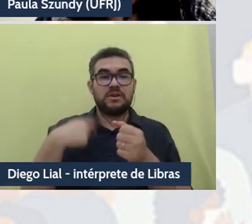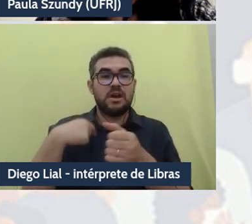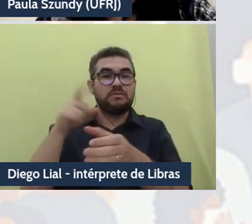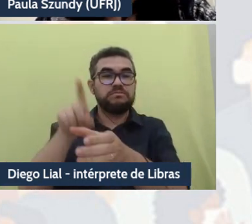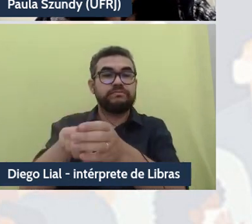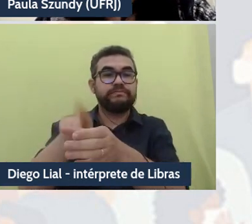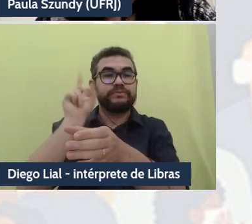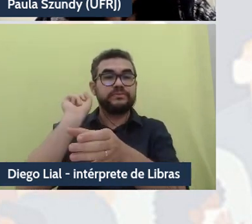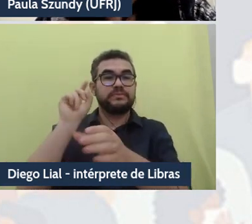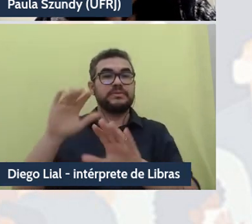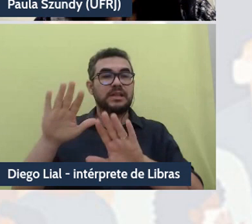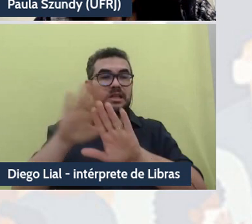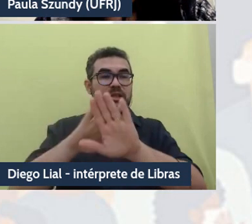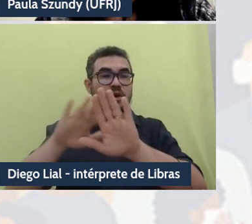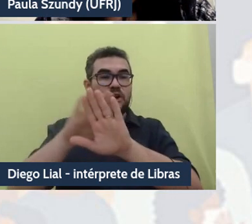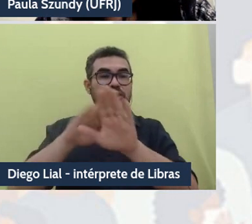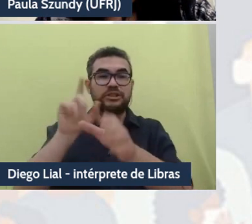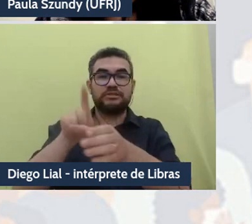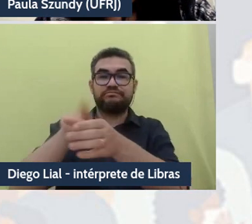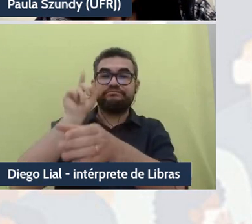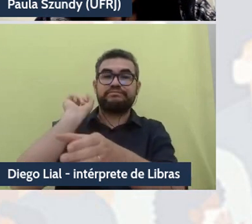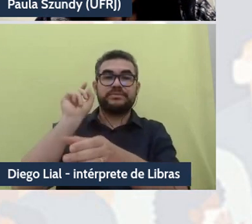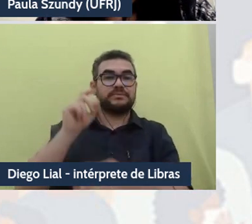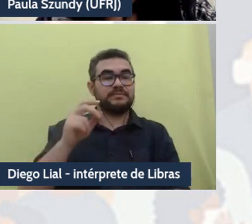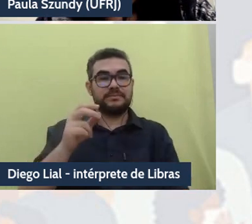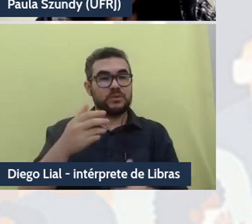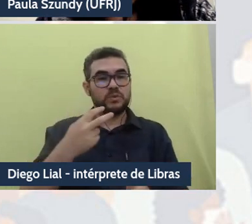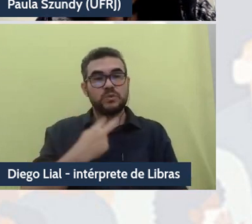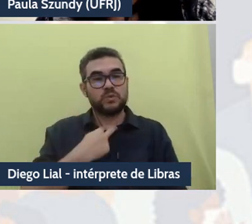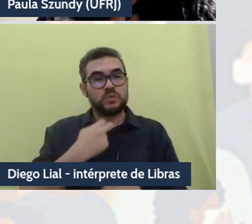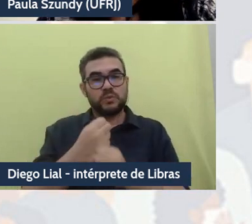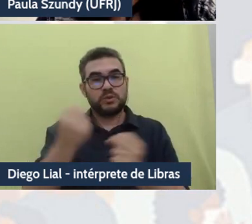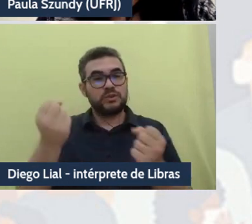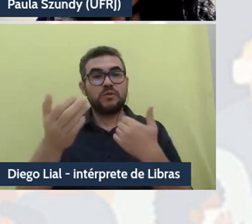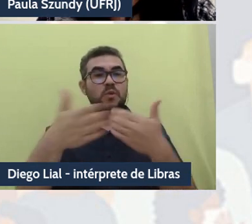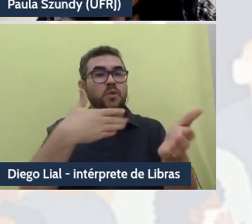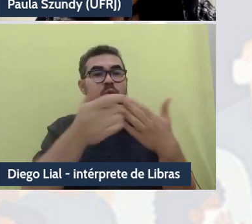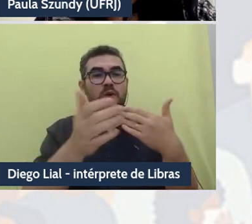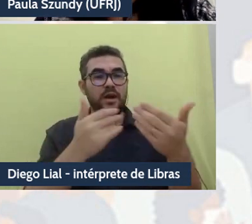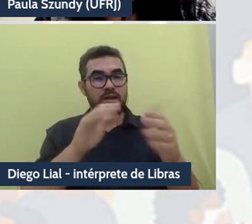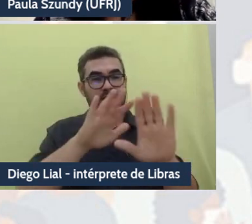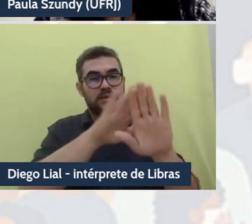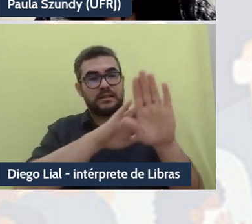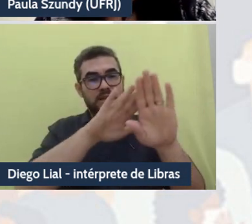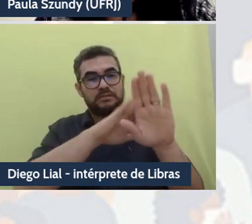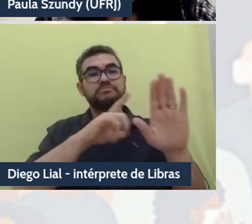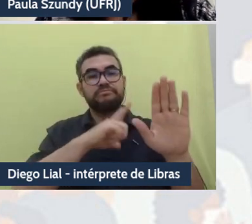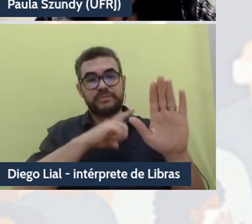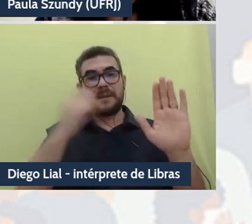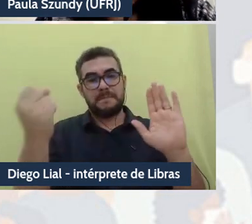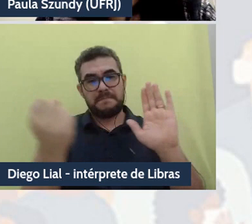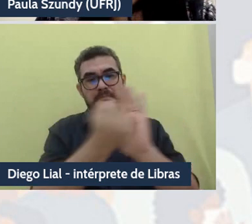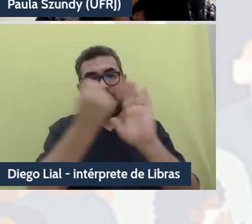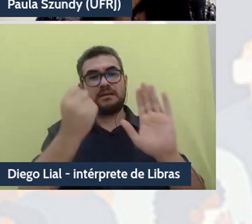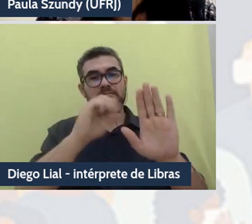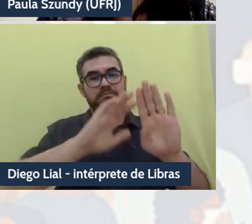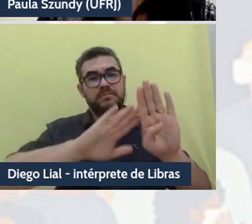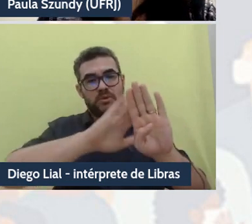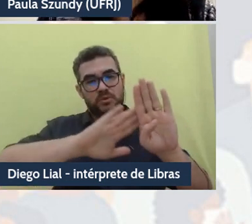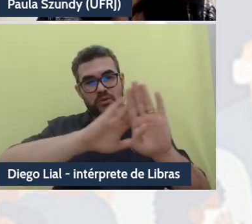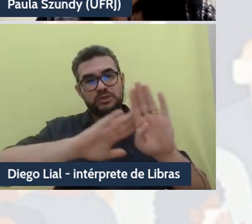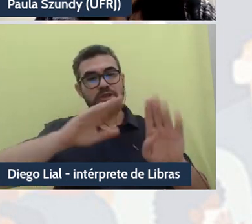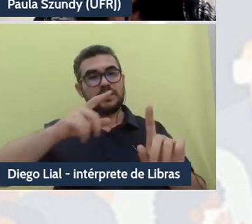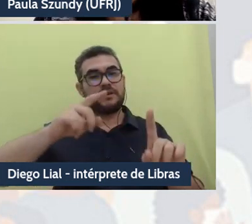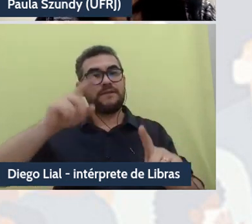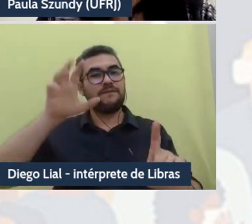texto, portanto, é marcado axiologicamente, portanto, politicamente. Mesmo quando a gente pretende,